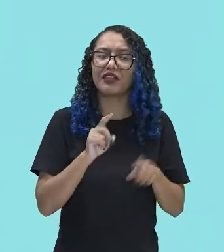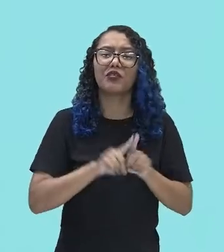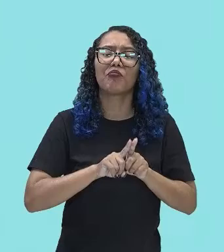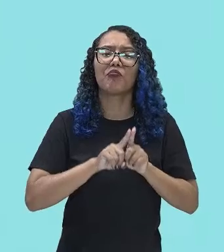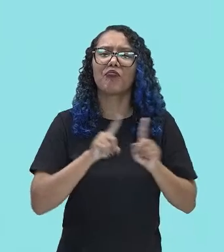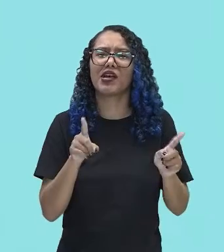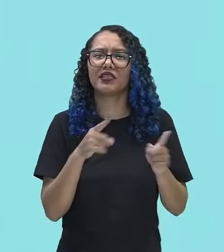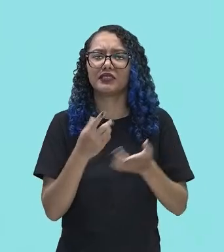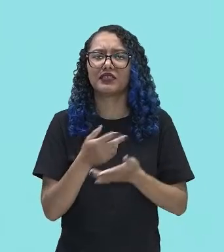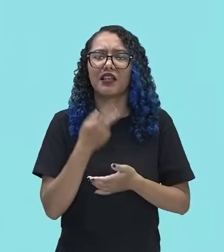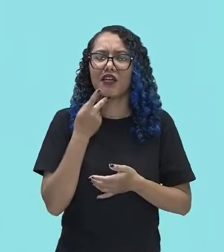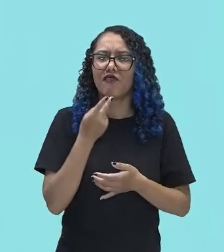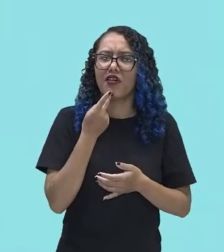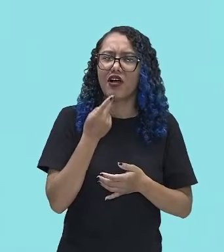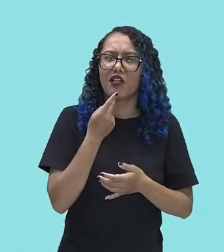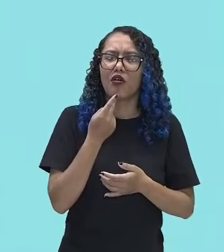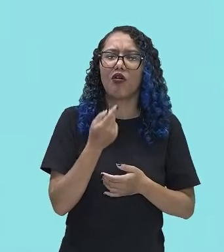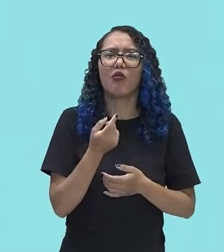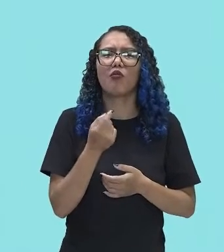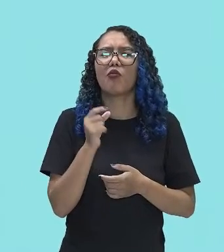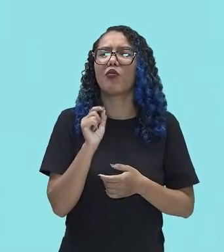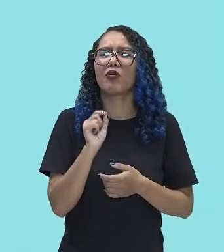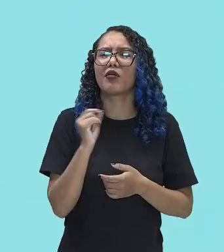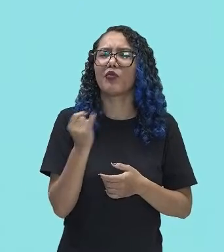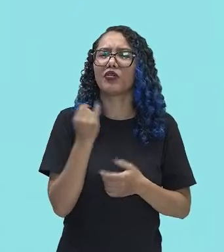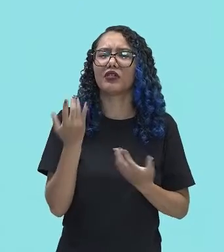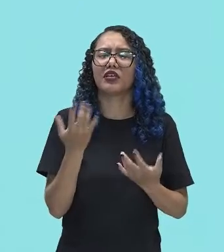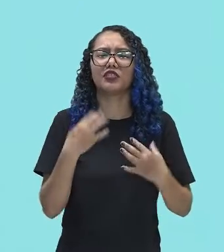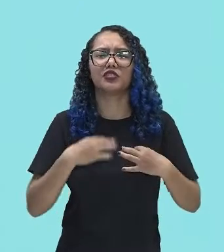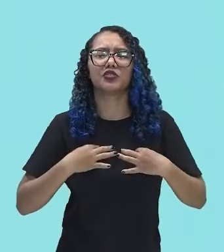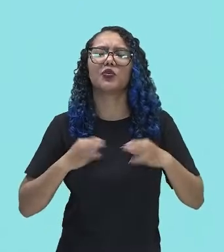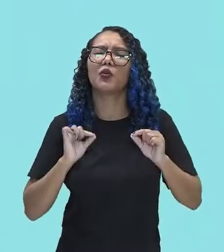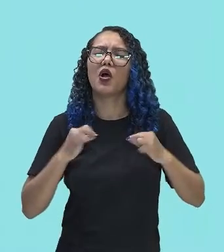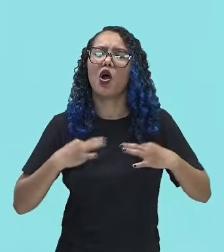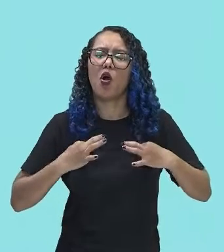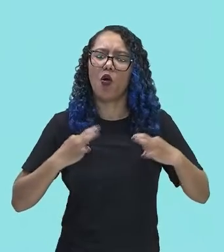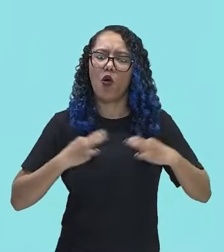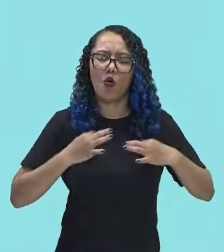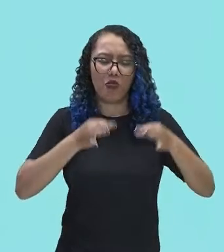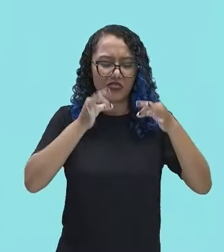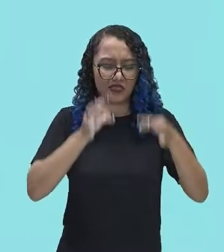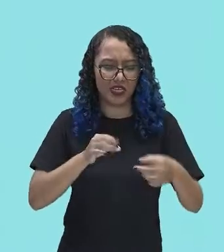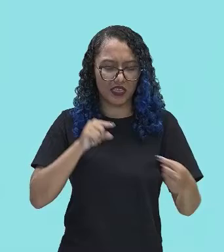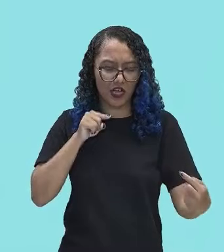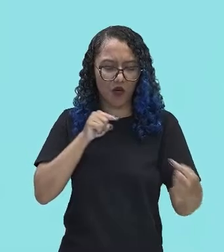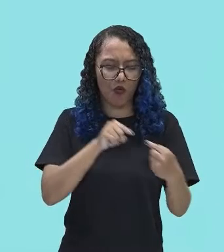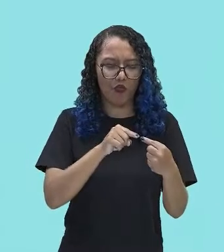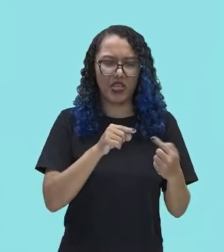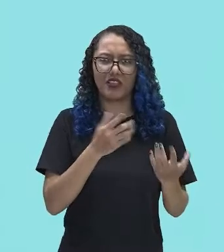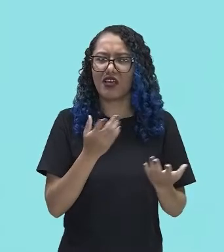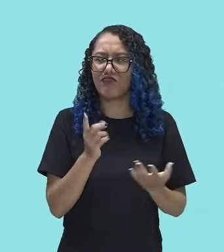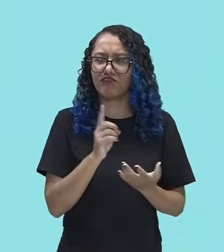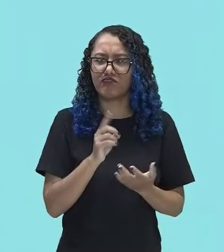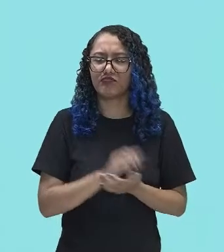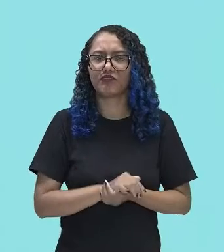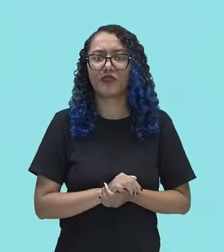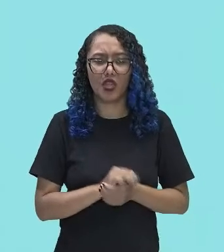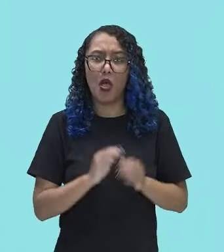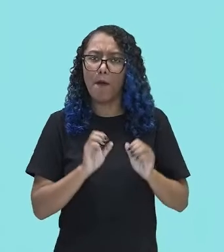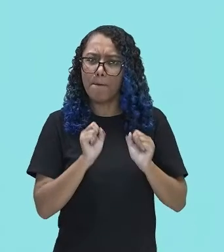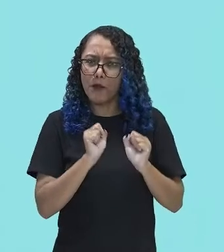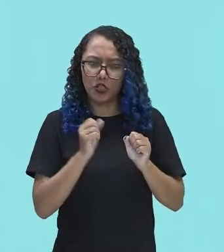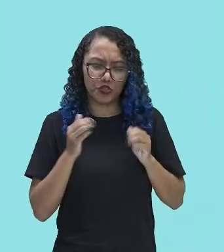ela falou algo bem importante. Ela não estava com roupa adequada. Ela poderia entrar com aquela roupa? Até